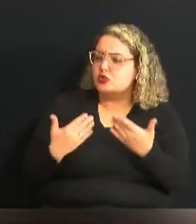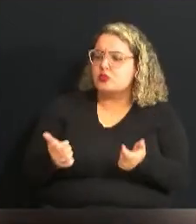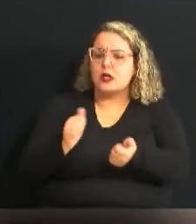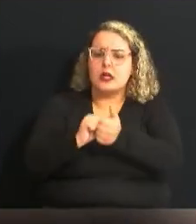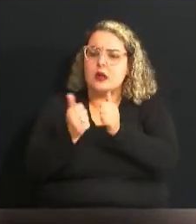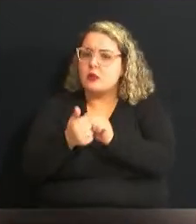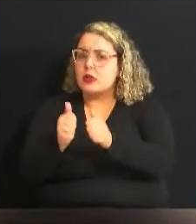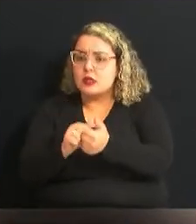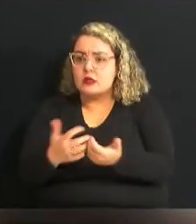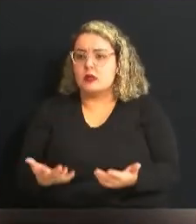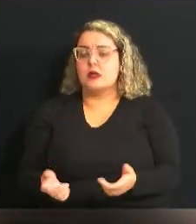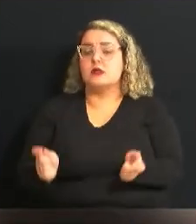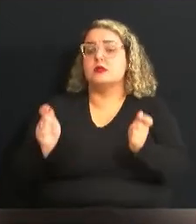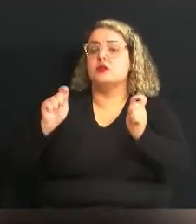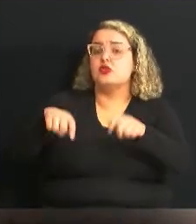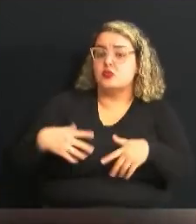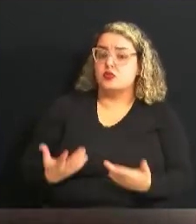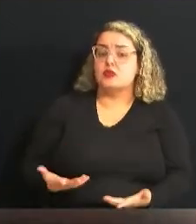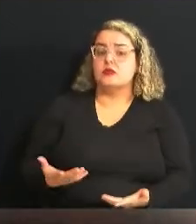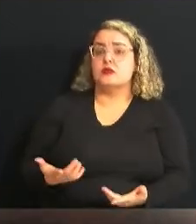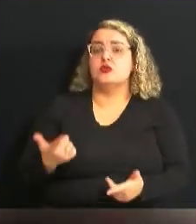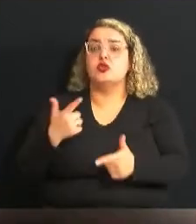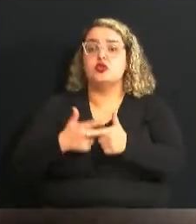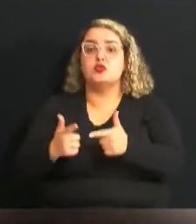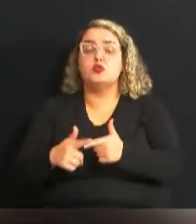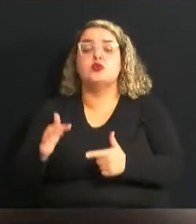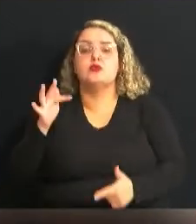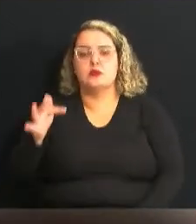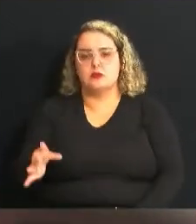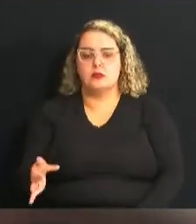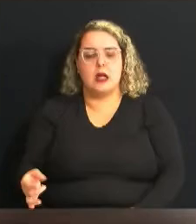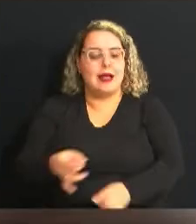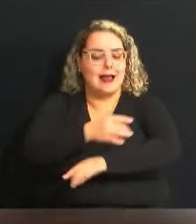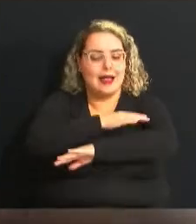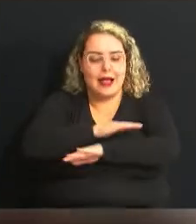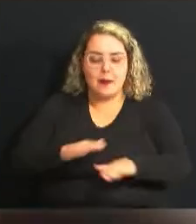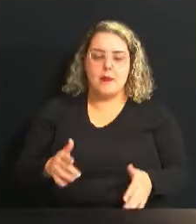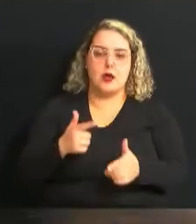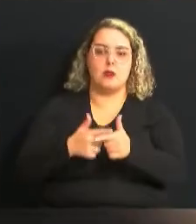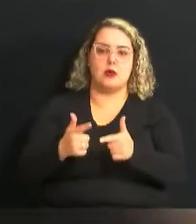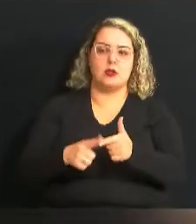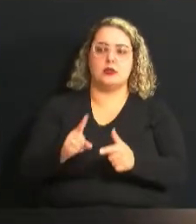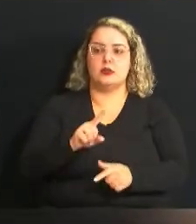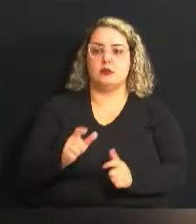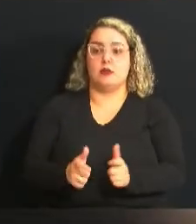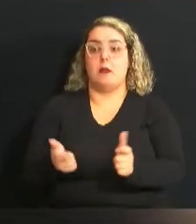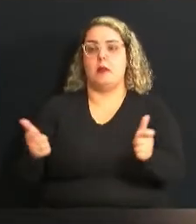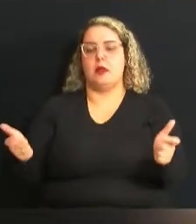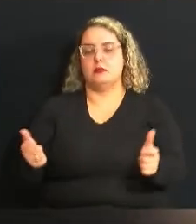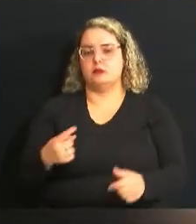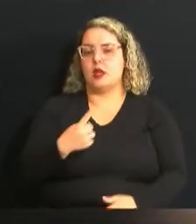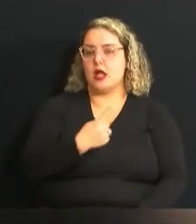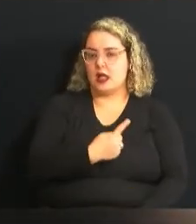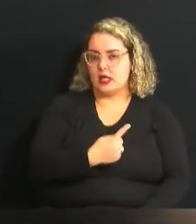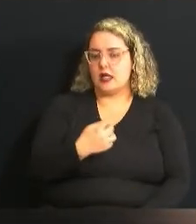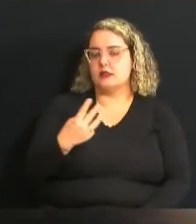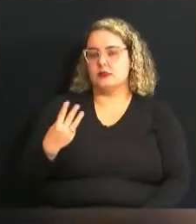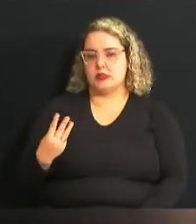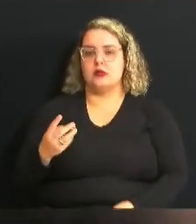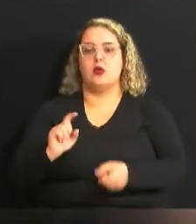esses possíveis eventuais danos, para matar no ninho o problema, não deixar ele crescer. A 13ª reunião da